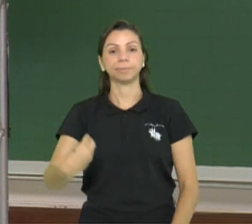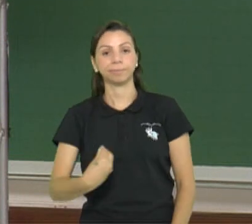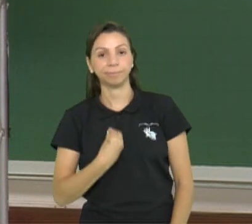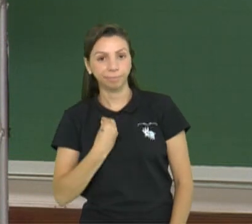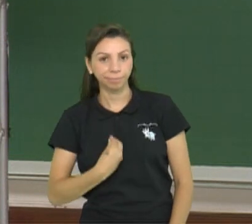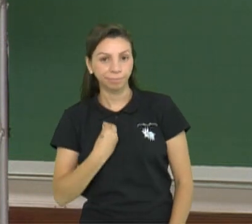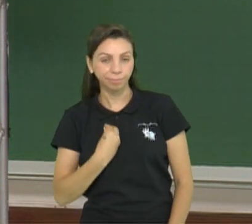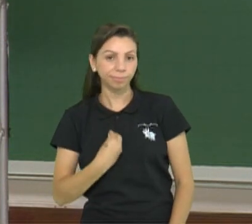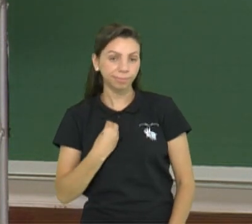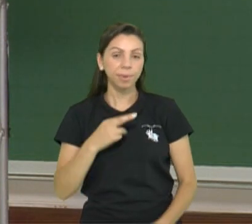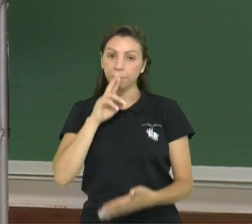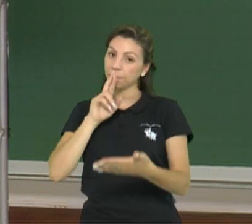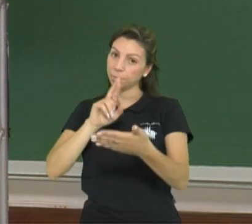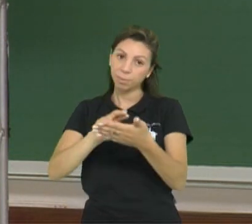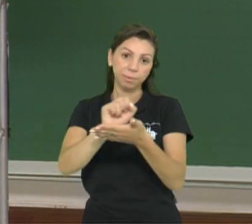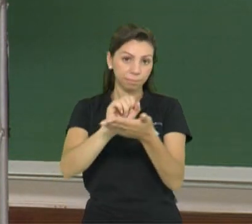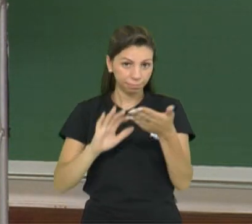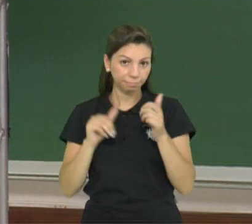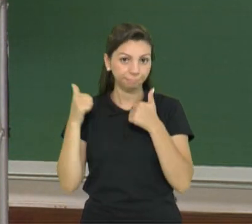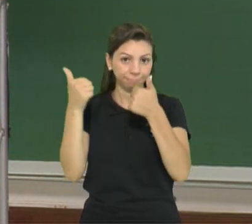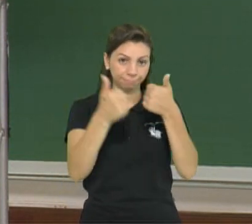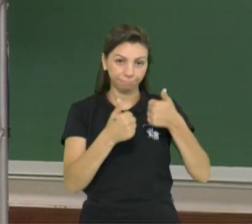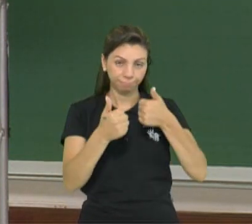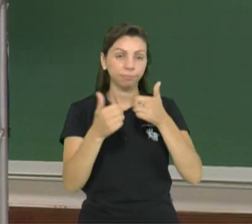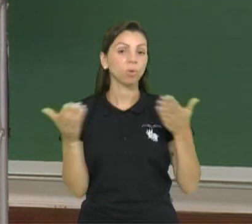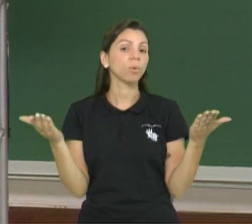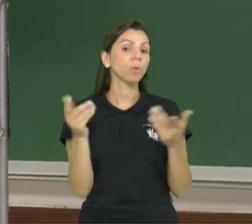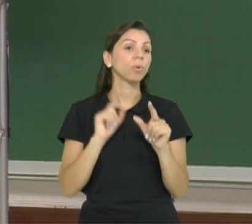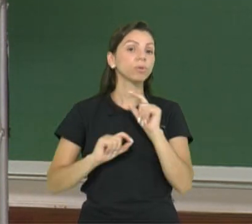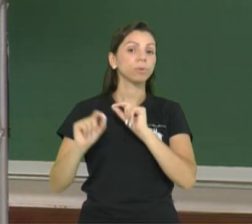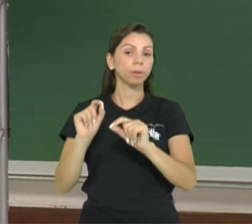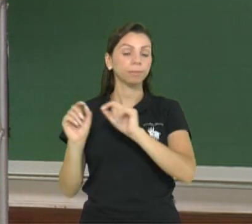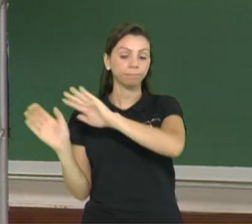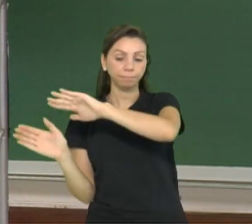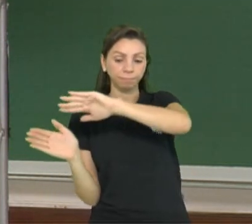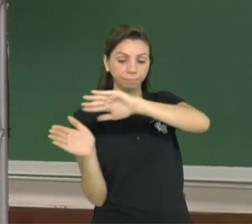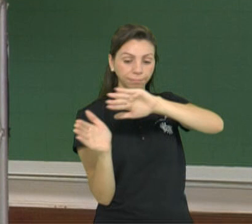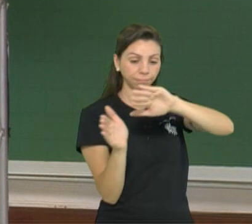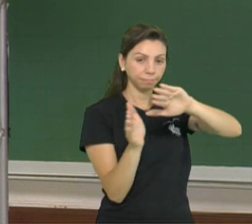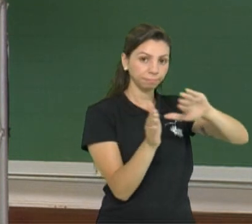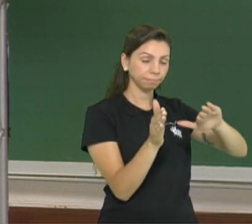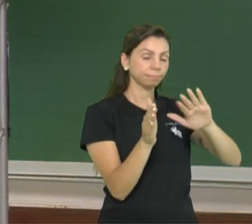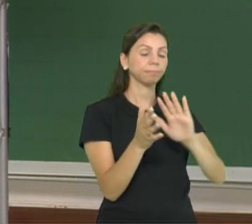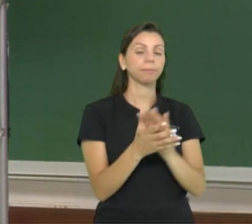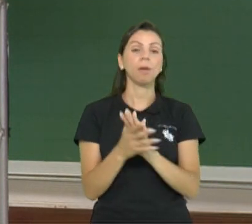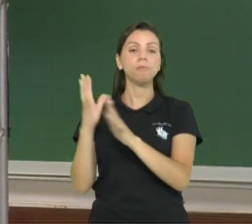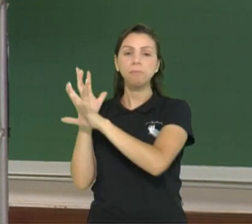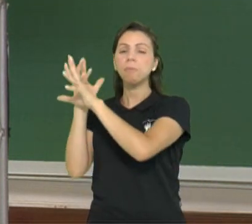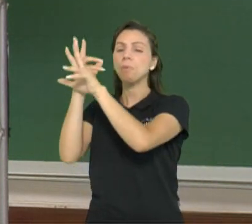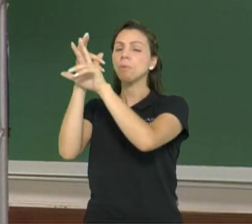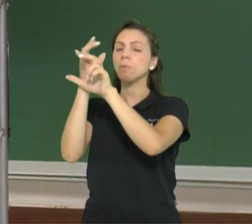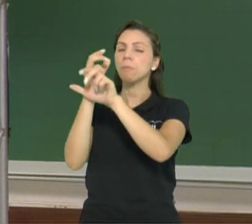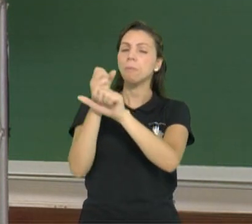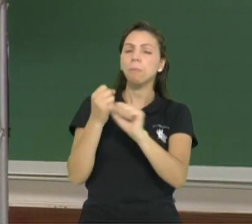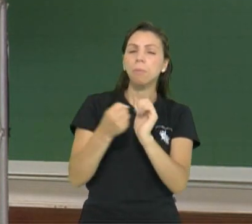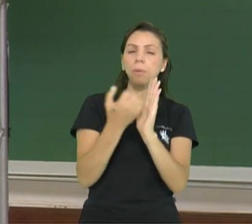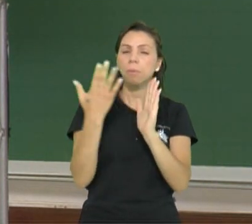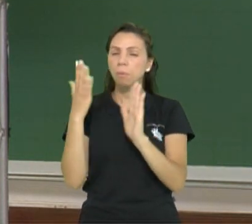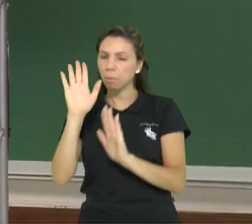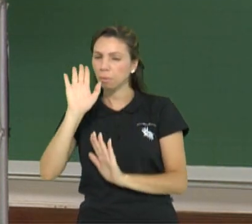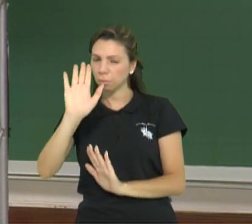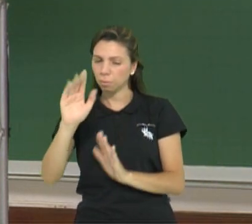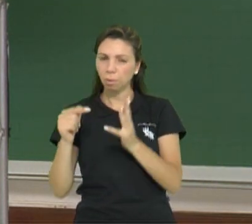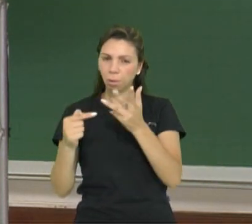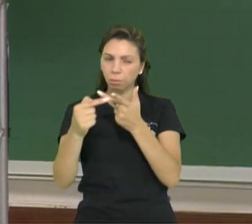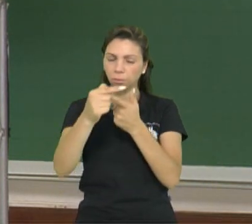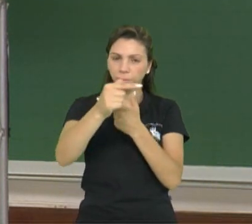a resolução das questões. Bem, hoje a gente vai começar a relembrar algumas coisinhas. Na última aula, nas últimas aulas,